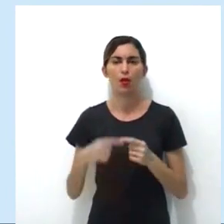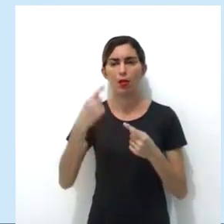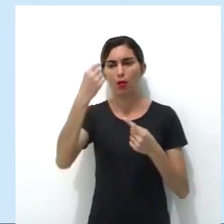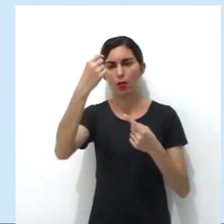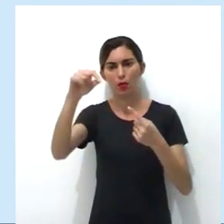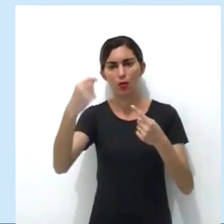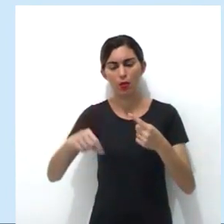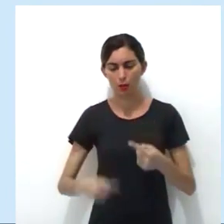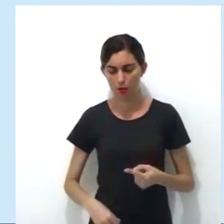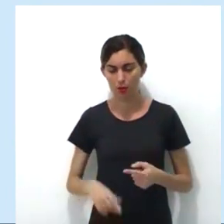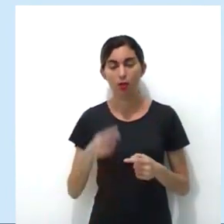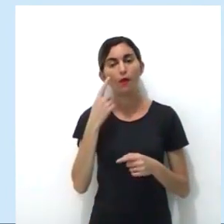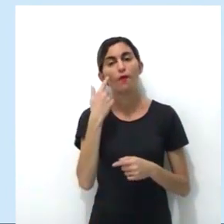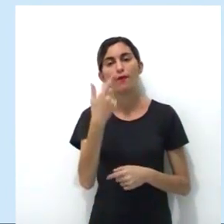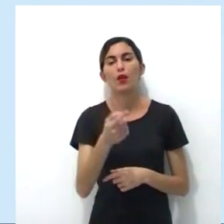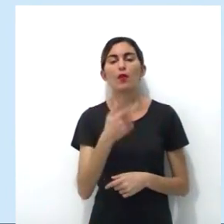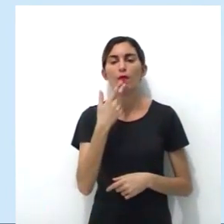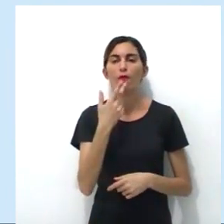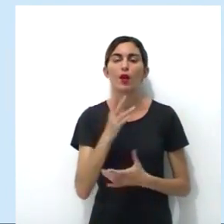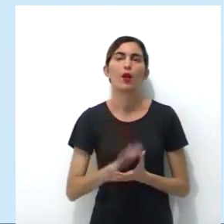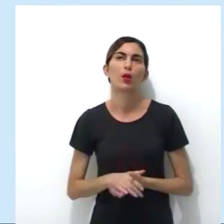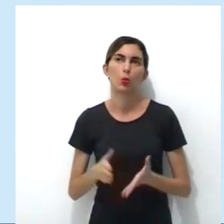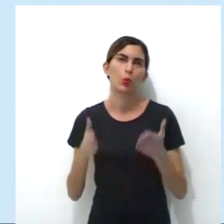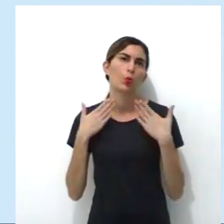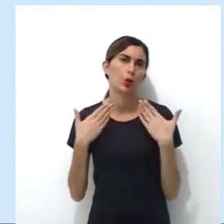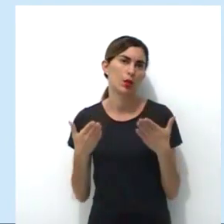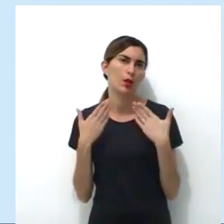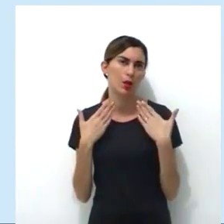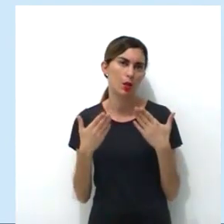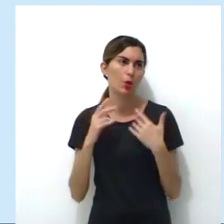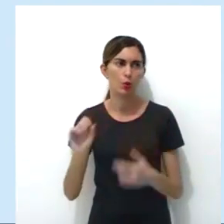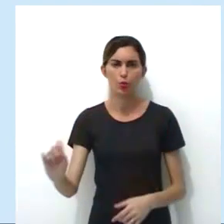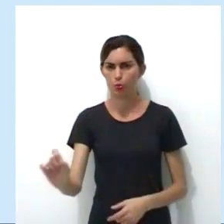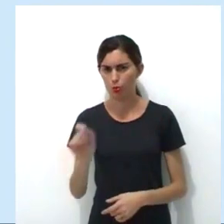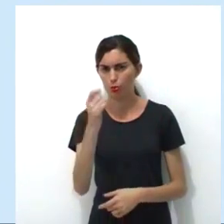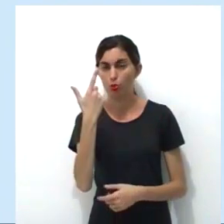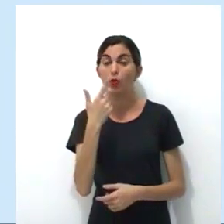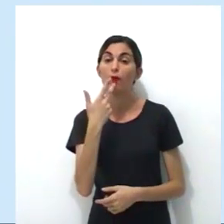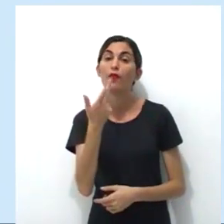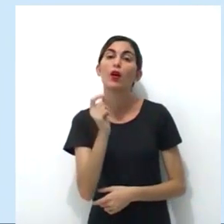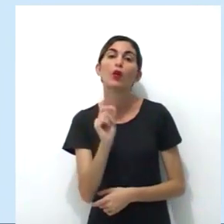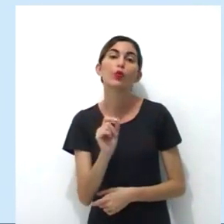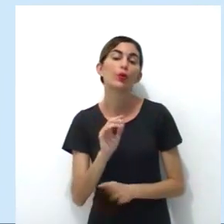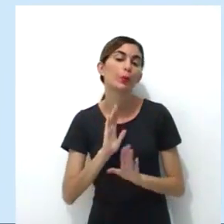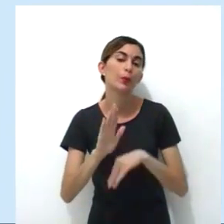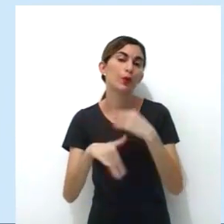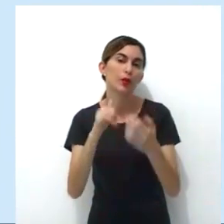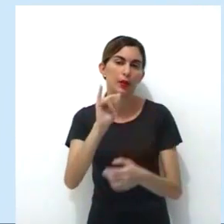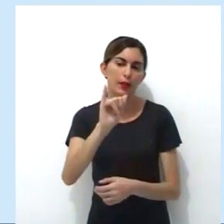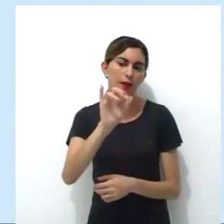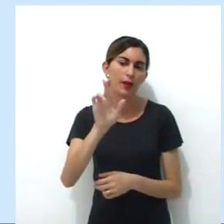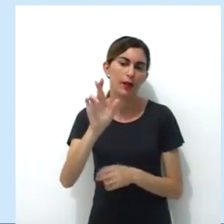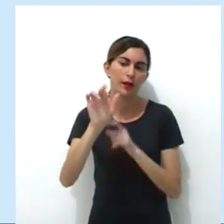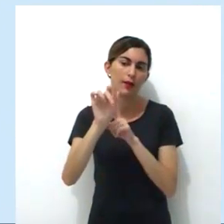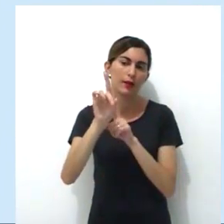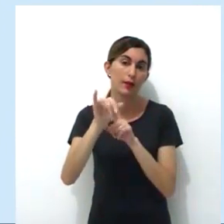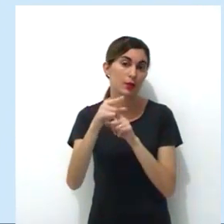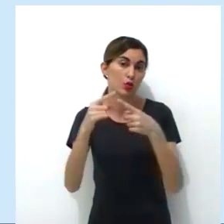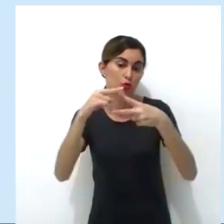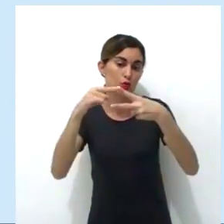Letra E, irradiação e condução. E aí, você já sabe a resposta? Vou dar uma dica aqui para vocês,